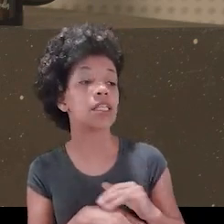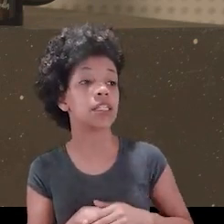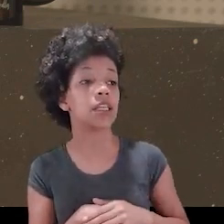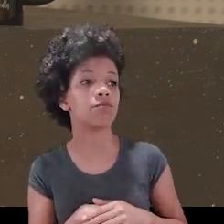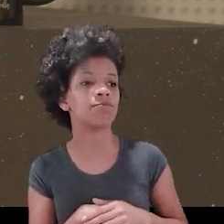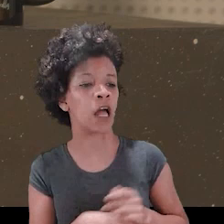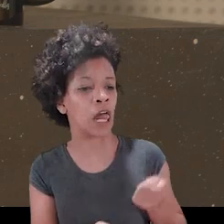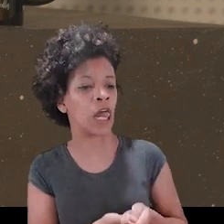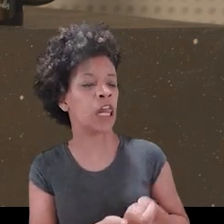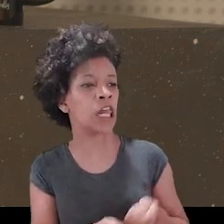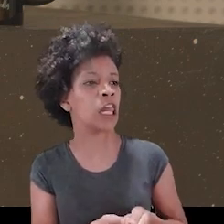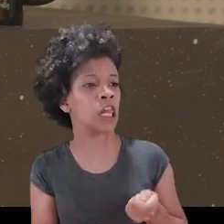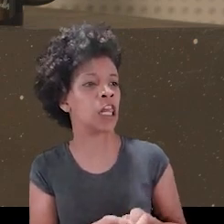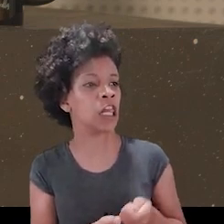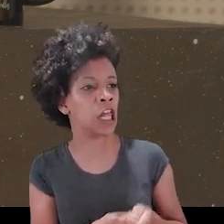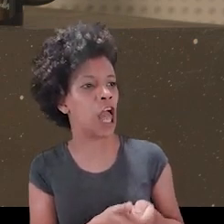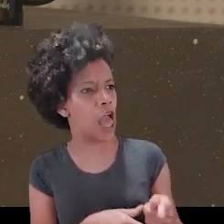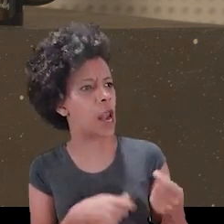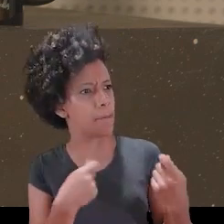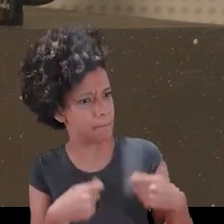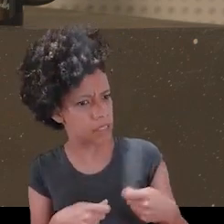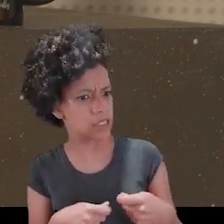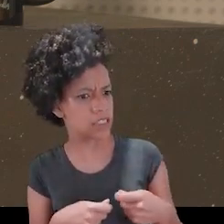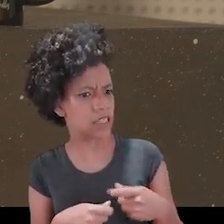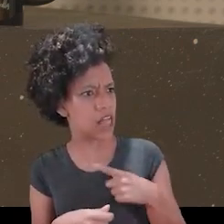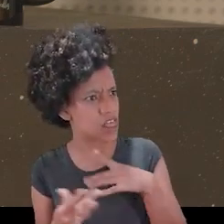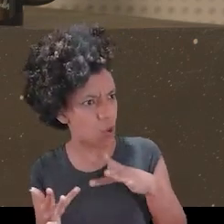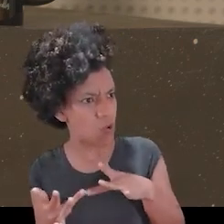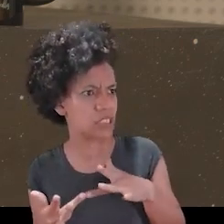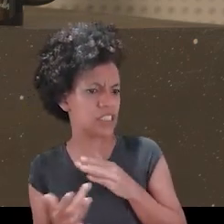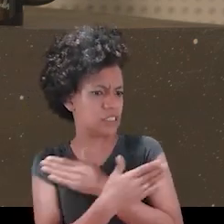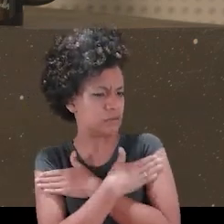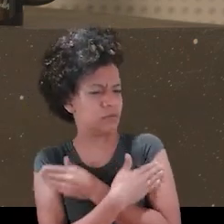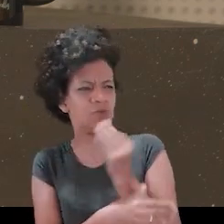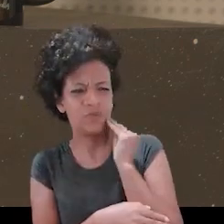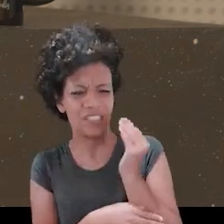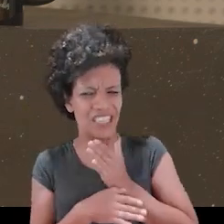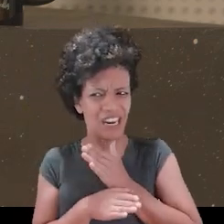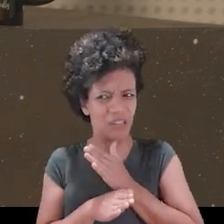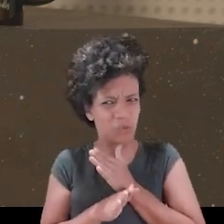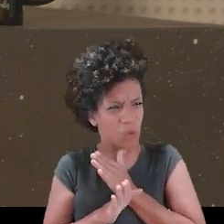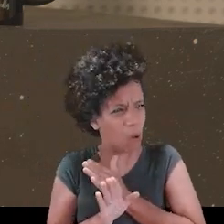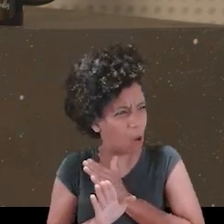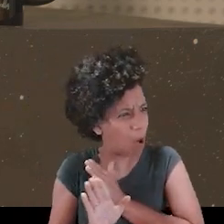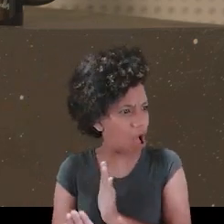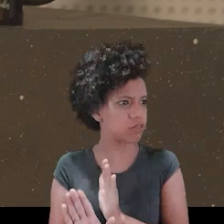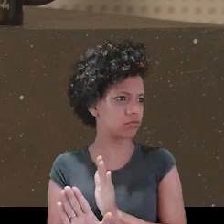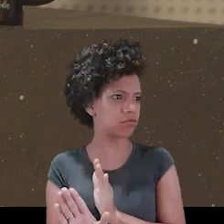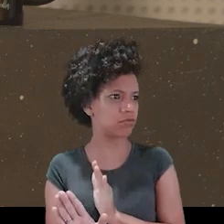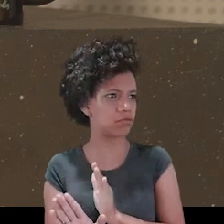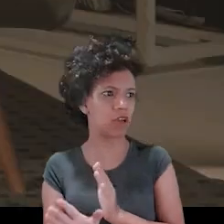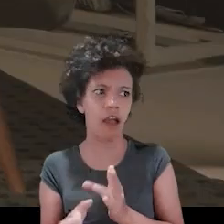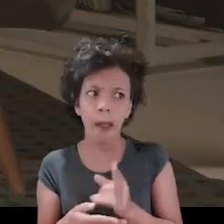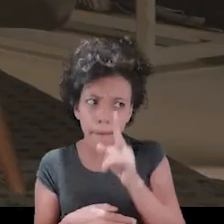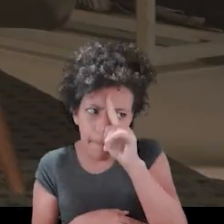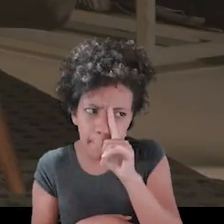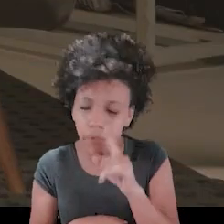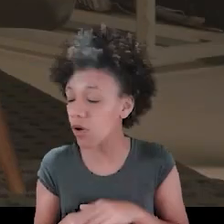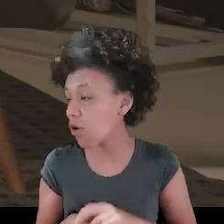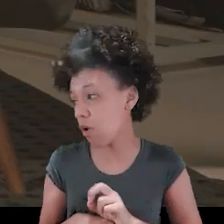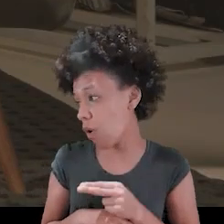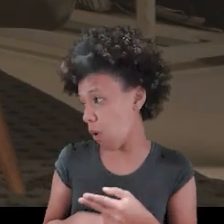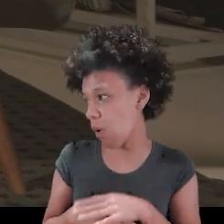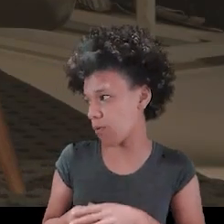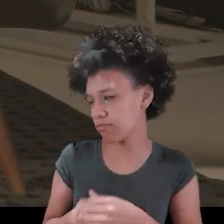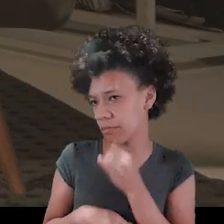porque se a gente fica infringindo o tempo todo que essa criança encoste em alguém sei que ela sente ela sinta à vontade é